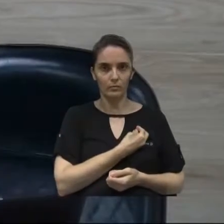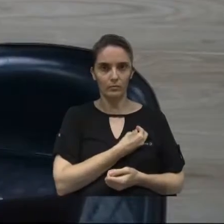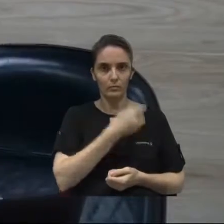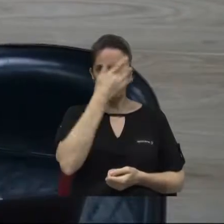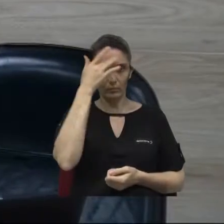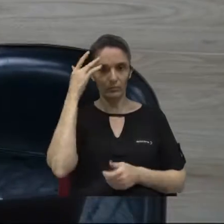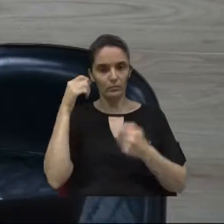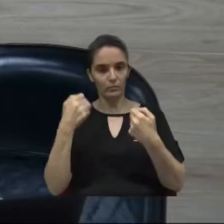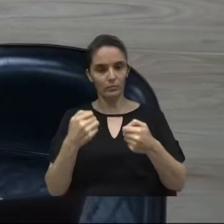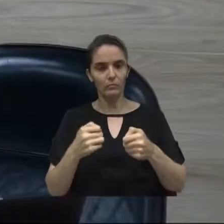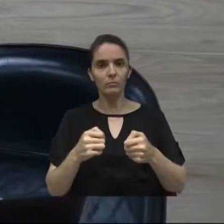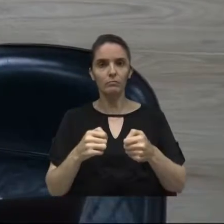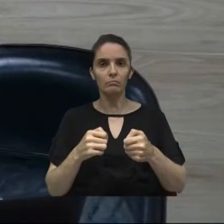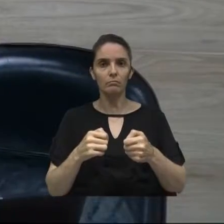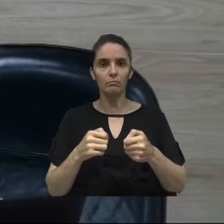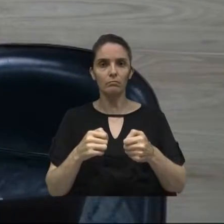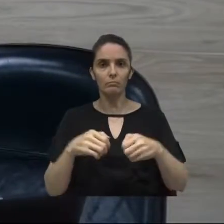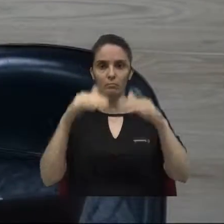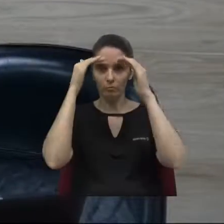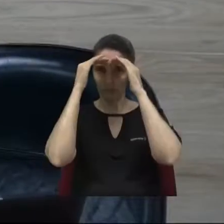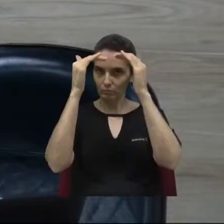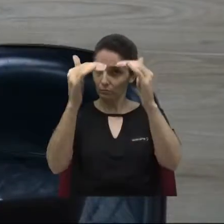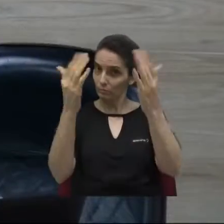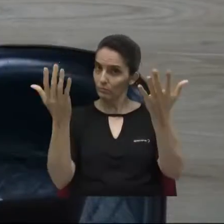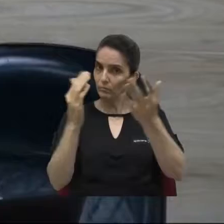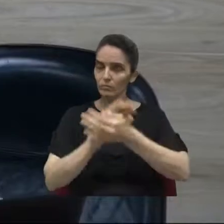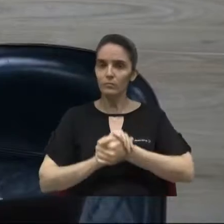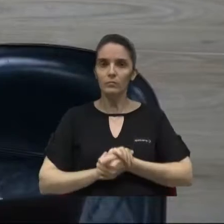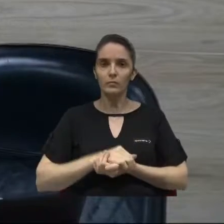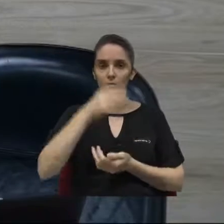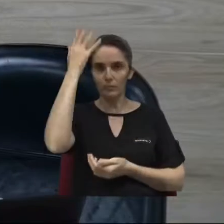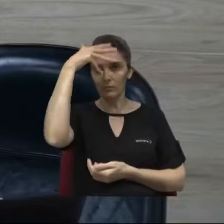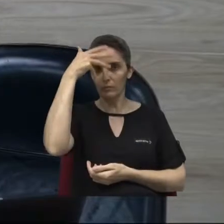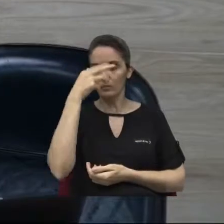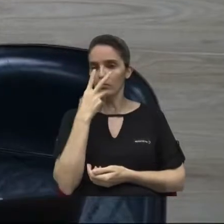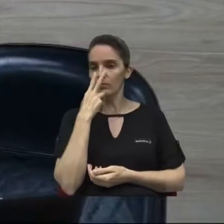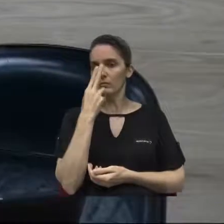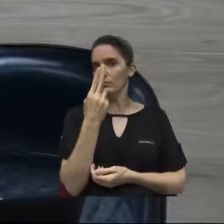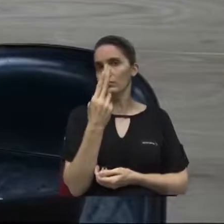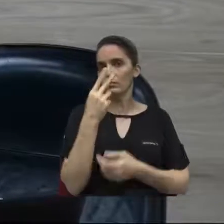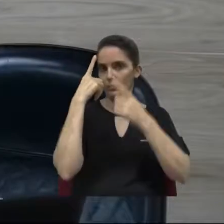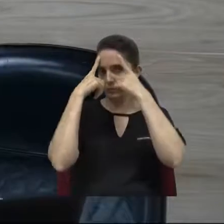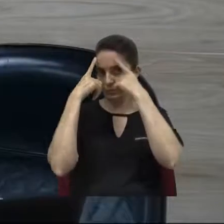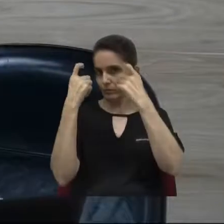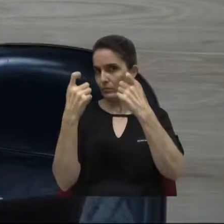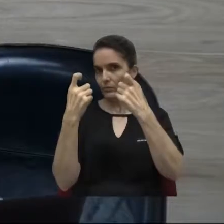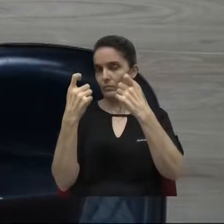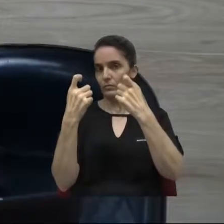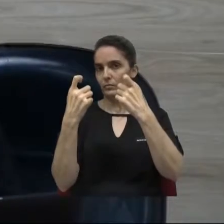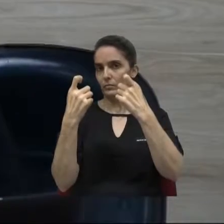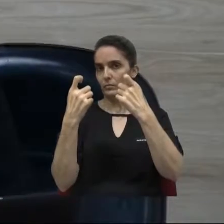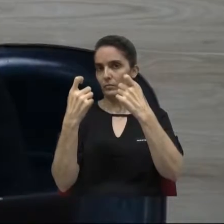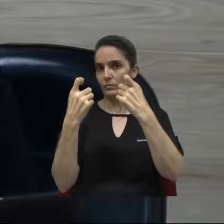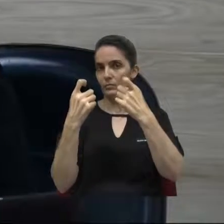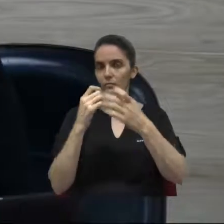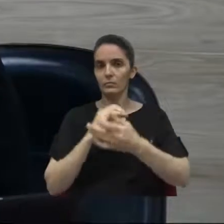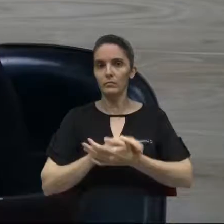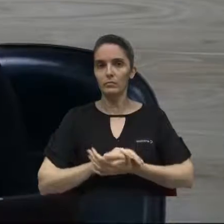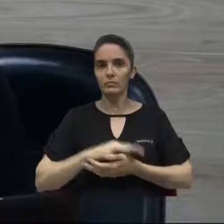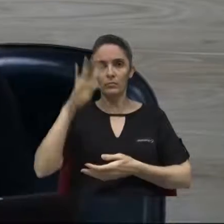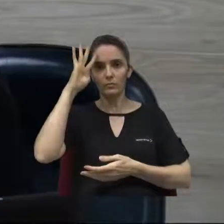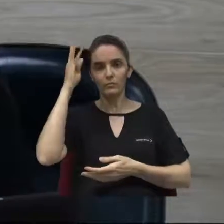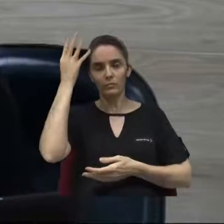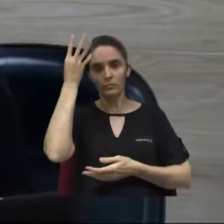deve ser respeitada. Não quero aqui achar que violência a um ou